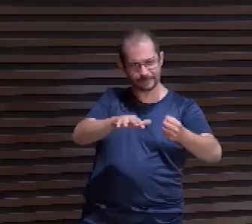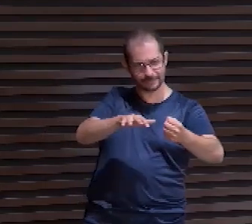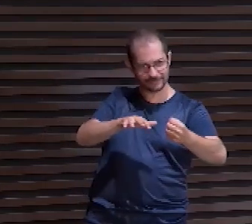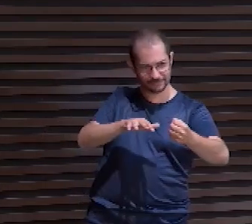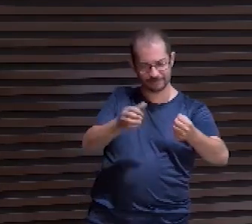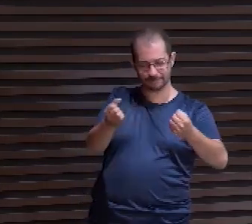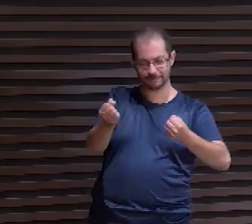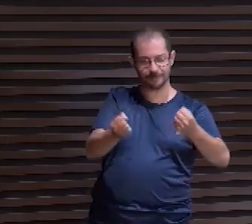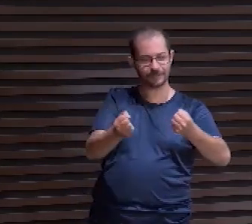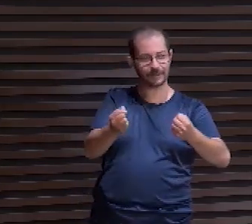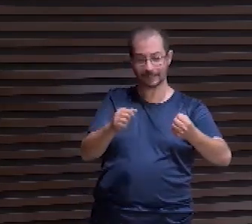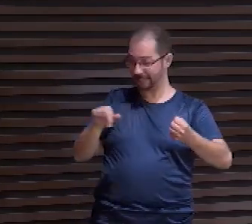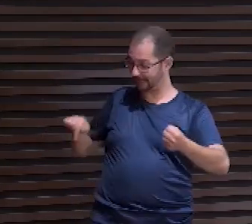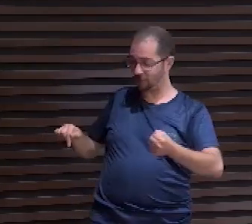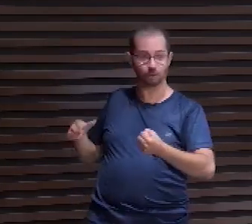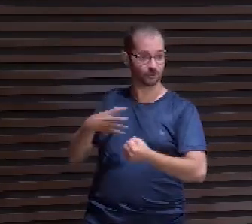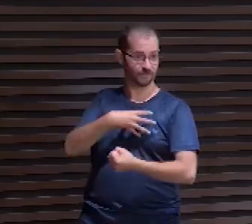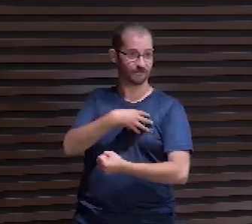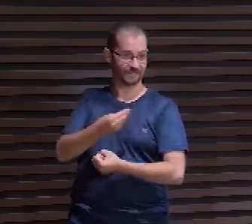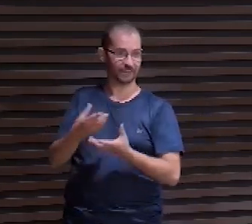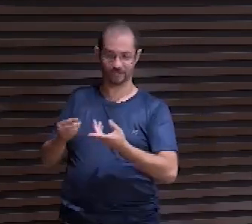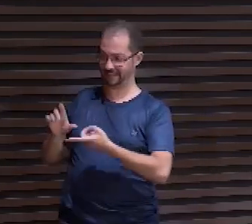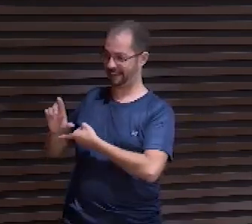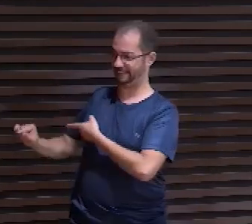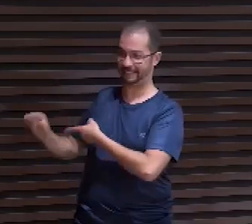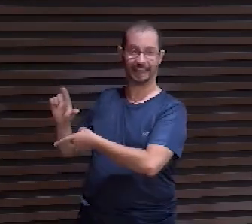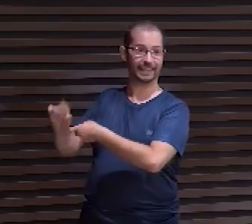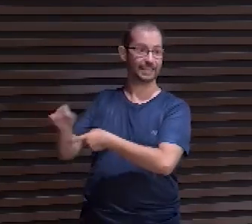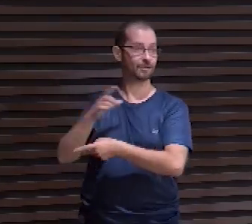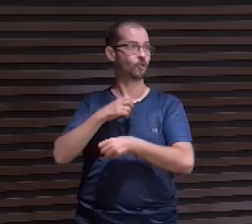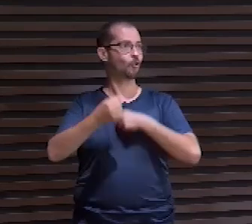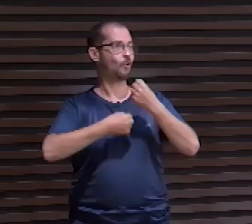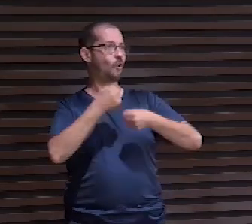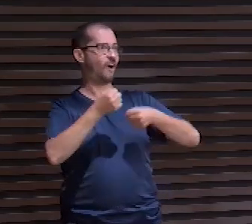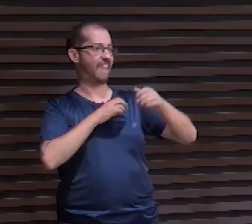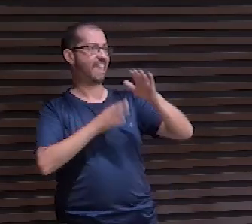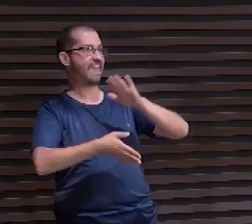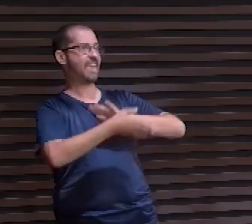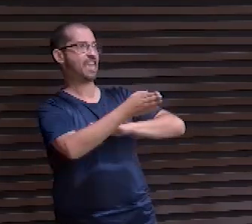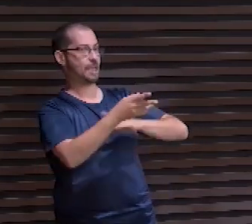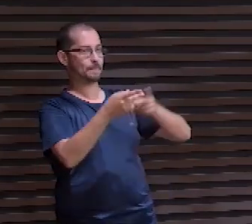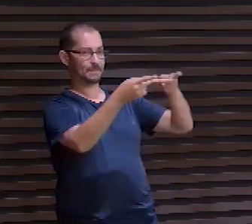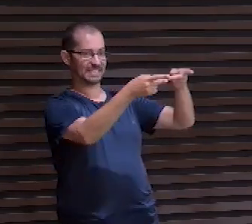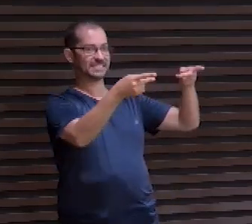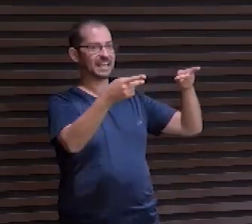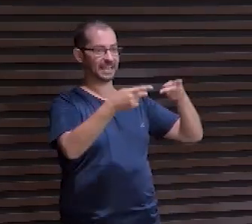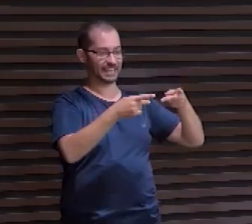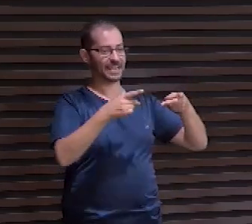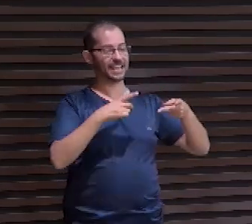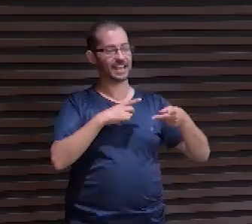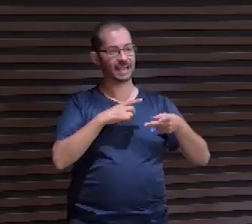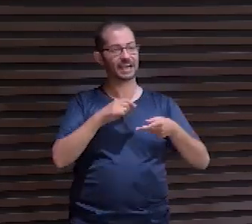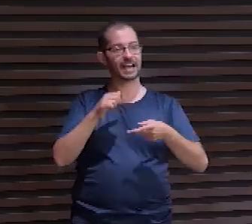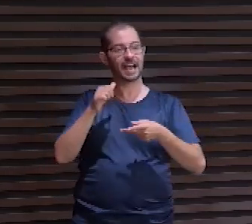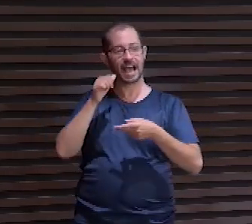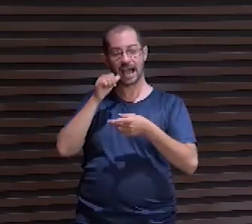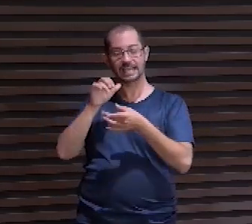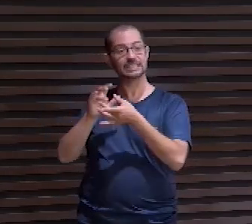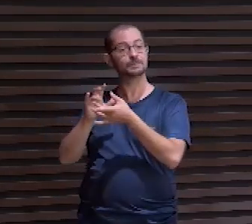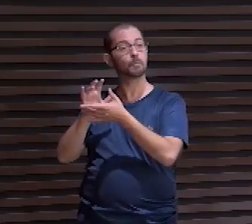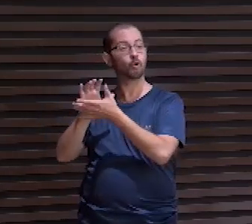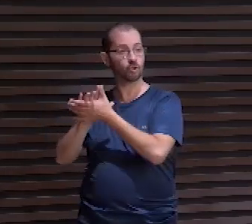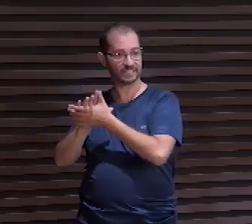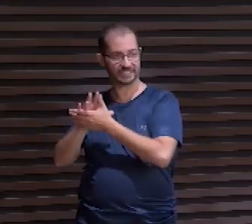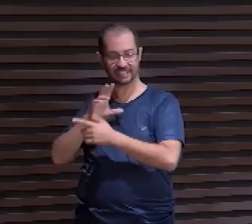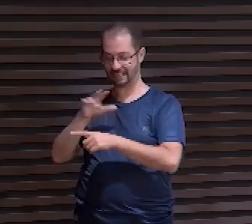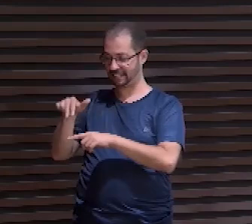imploravam para sair do veículo e correr para a pizzaria. Bárbara desceu do trailer e ficou esperando por